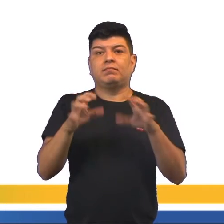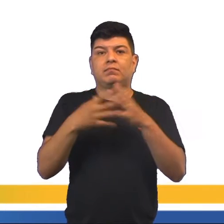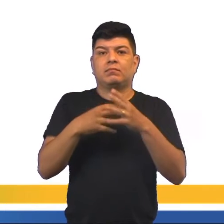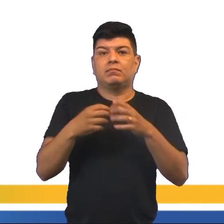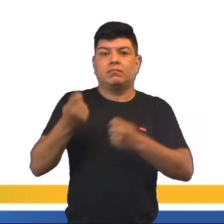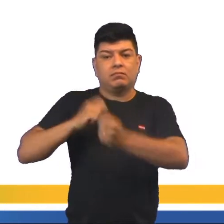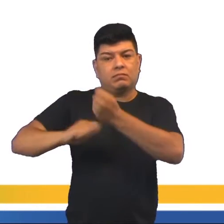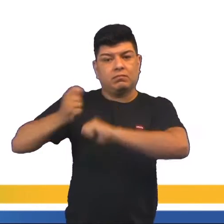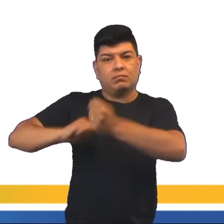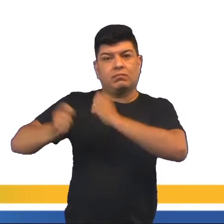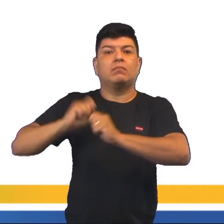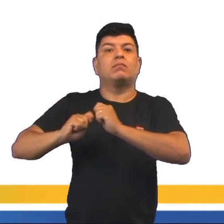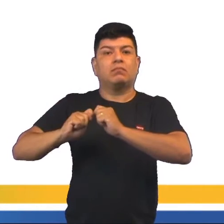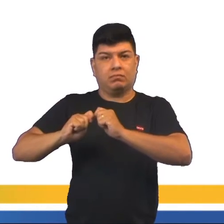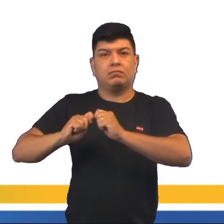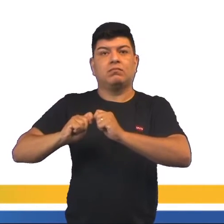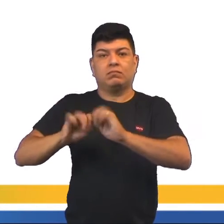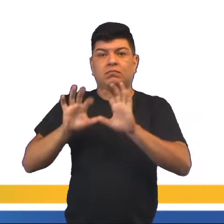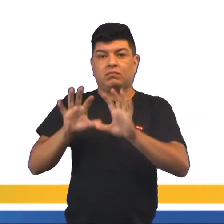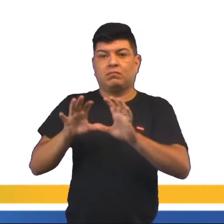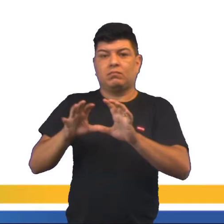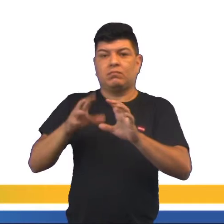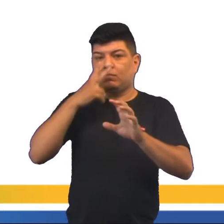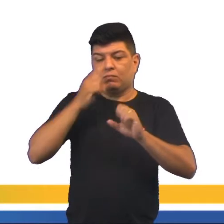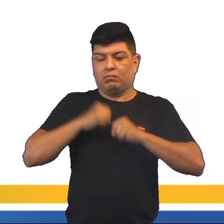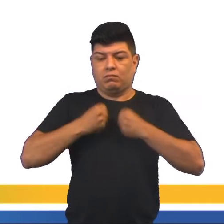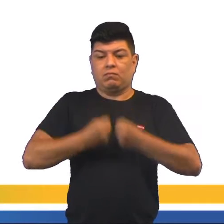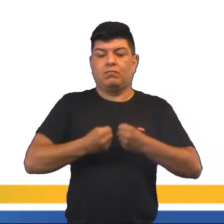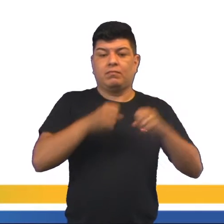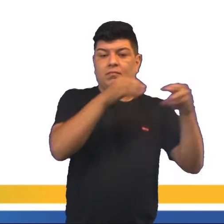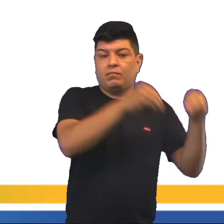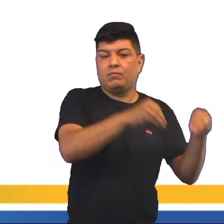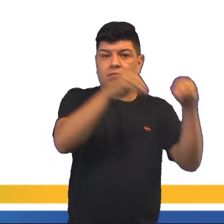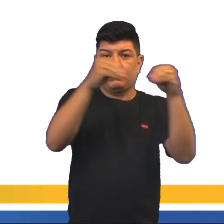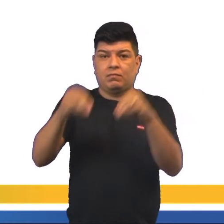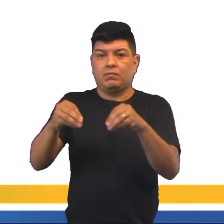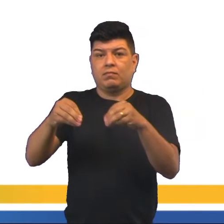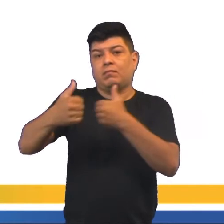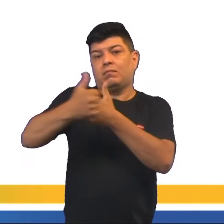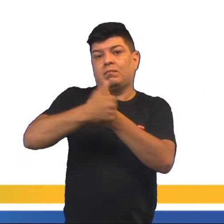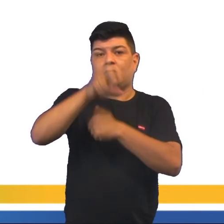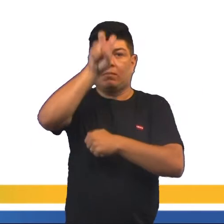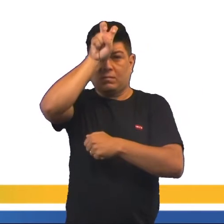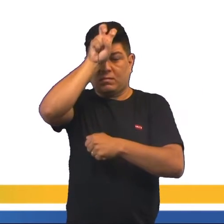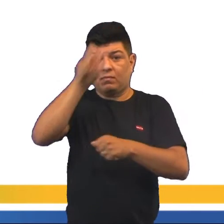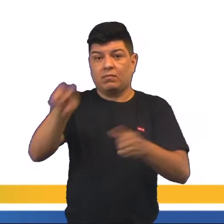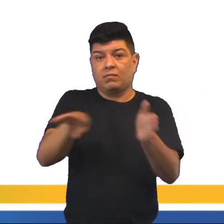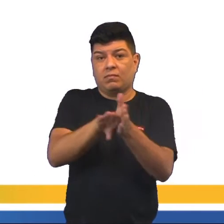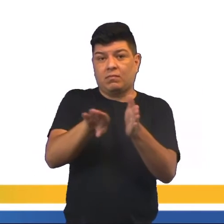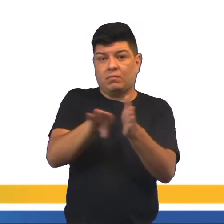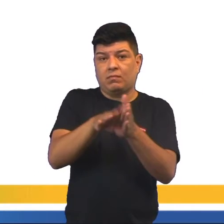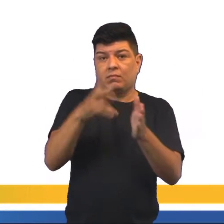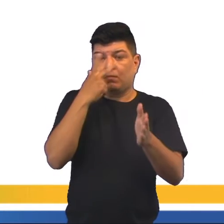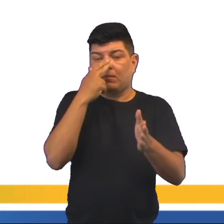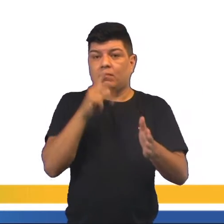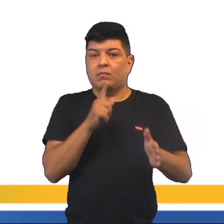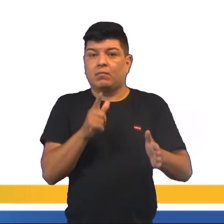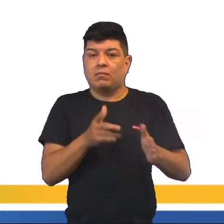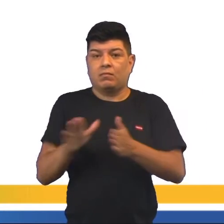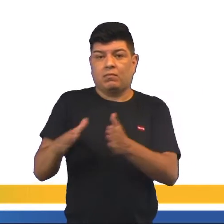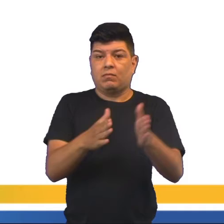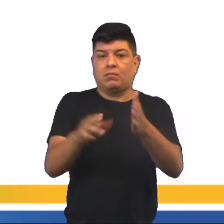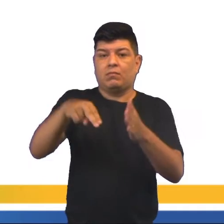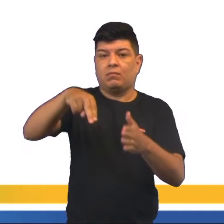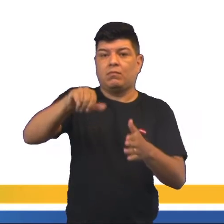economia hebraica, né? Forçando-os a se deslocarem em direção ao Egito. Chegando à região, né, ali do delta do Nilo, os